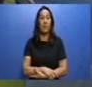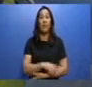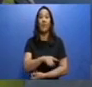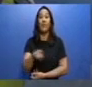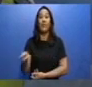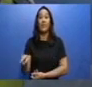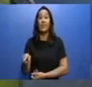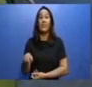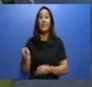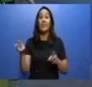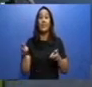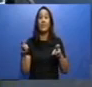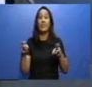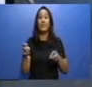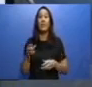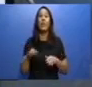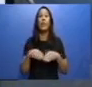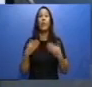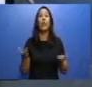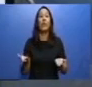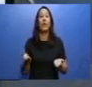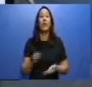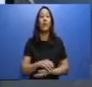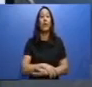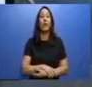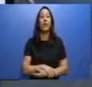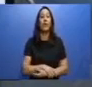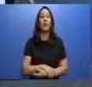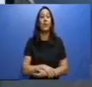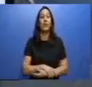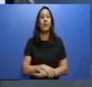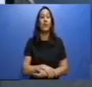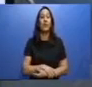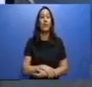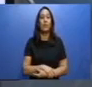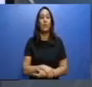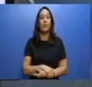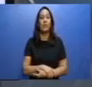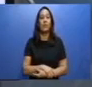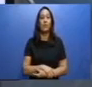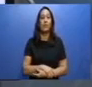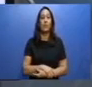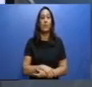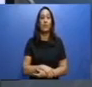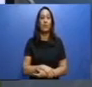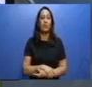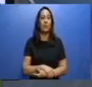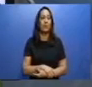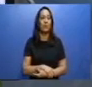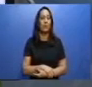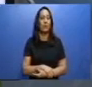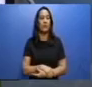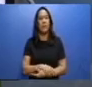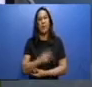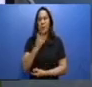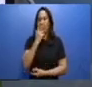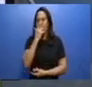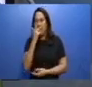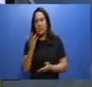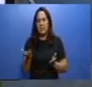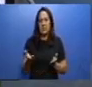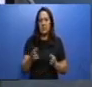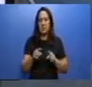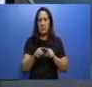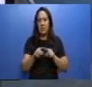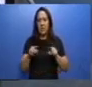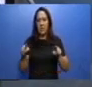professora. Aqui, mais ou menos um quadrado, né? Um retângulo.